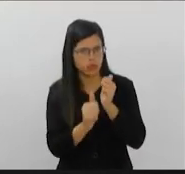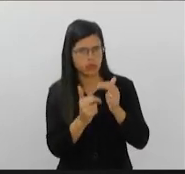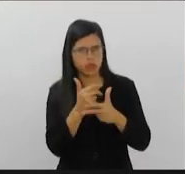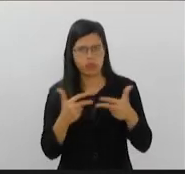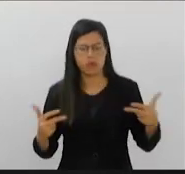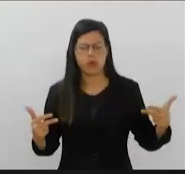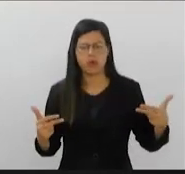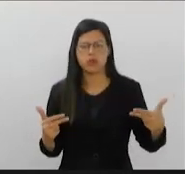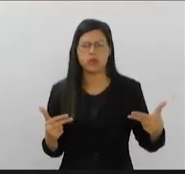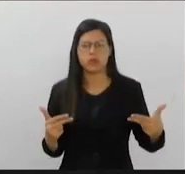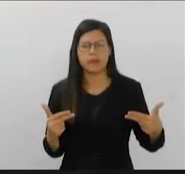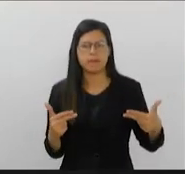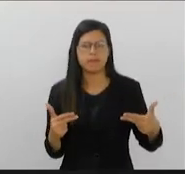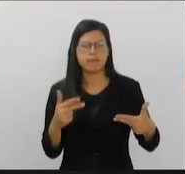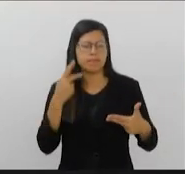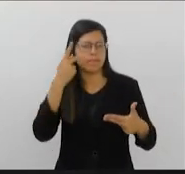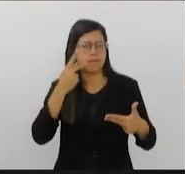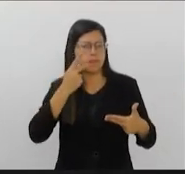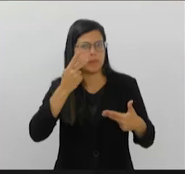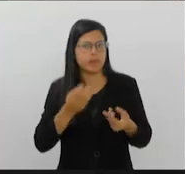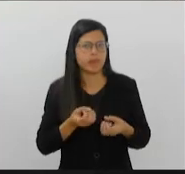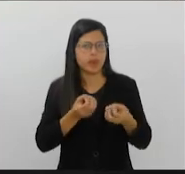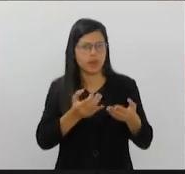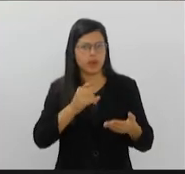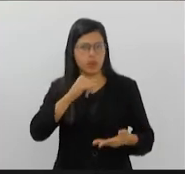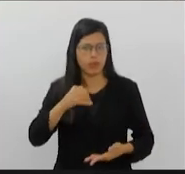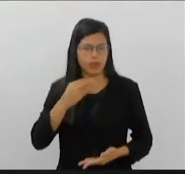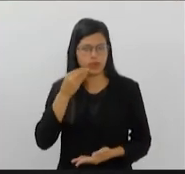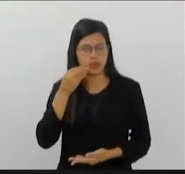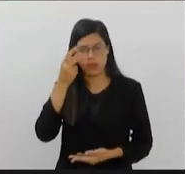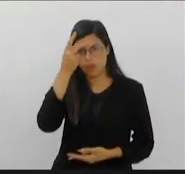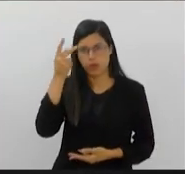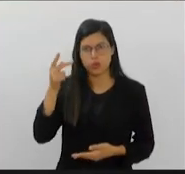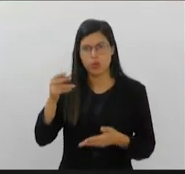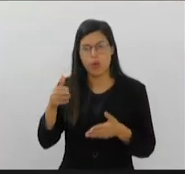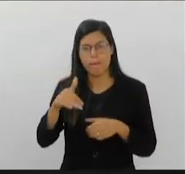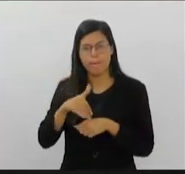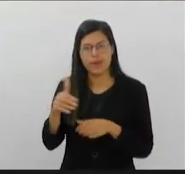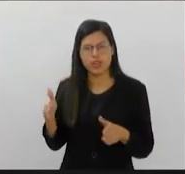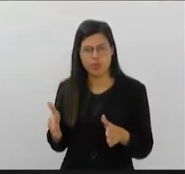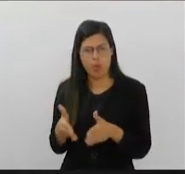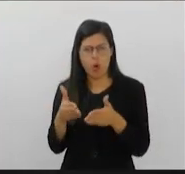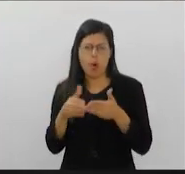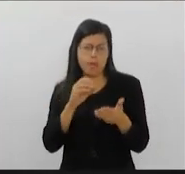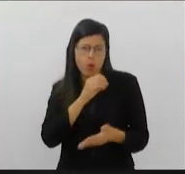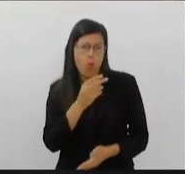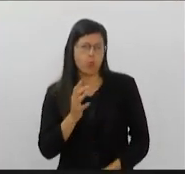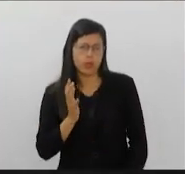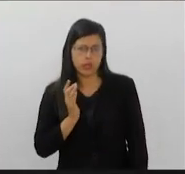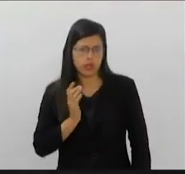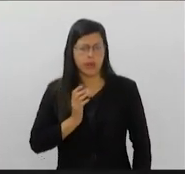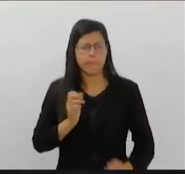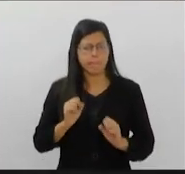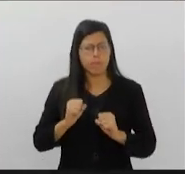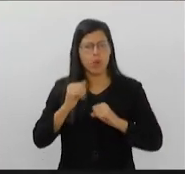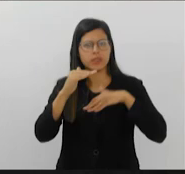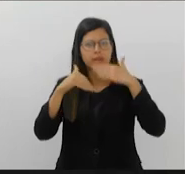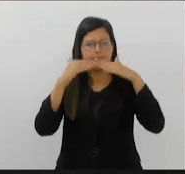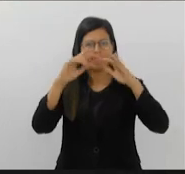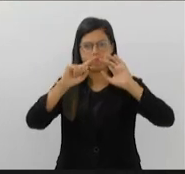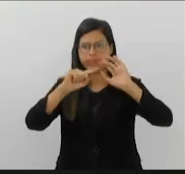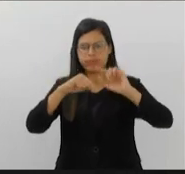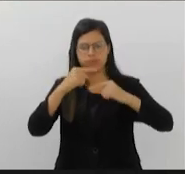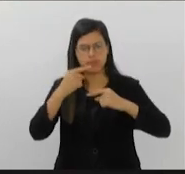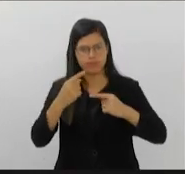que deram oportunidades para que aquela pessoa mais pobre, aquela pessoa mais rica, possa crescer e se desenvolver como